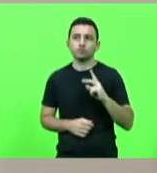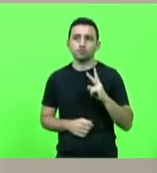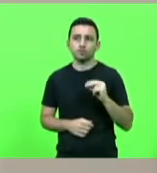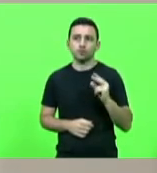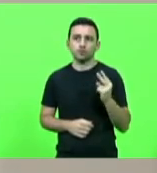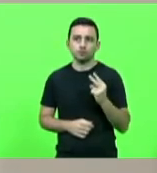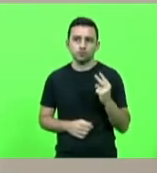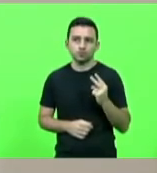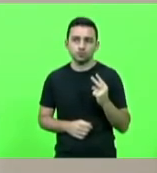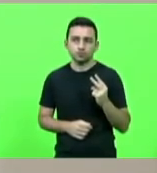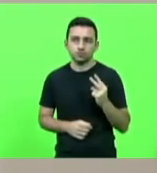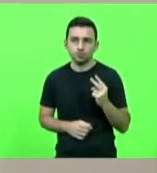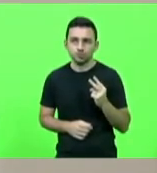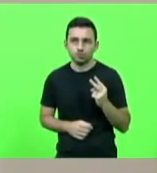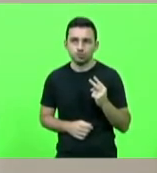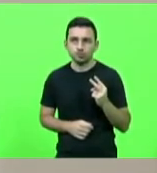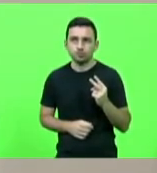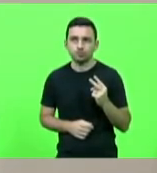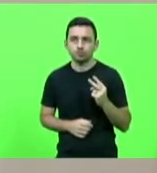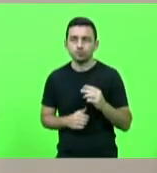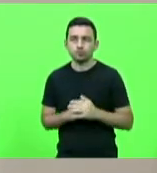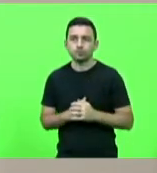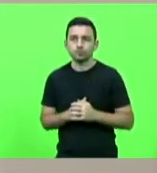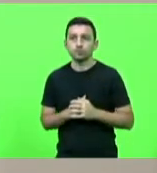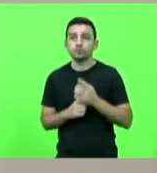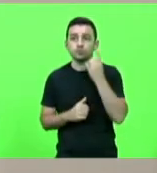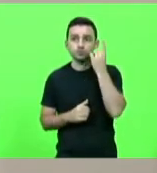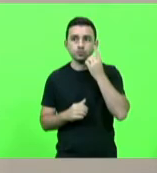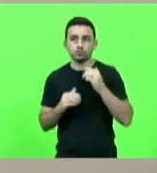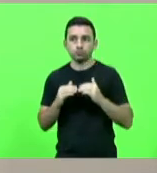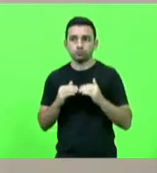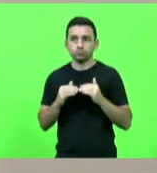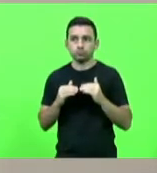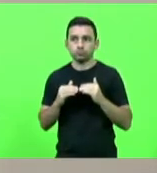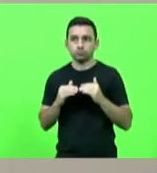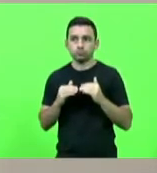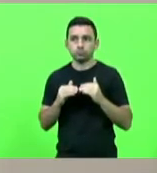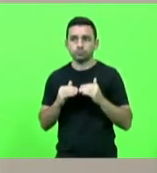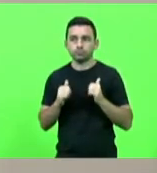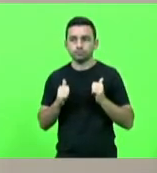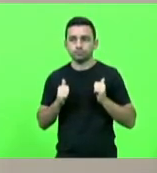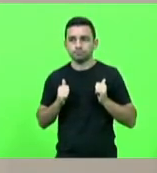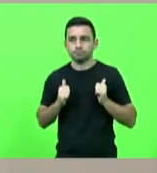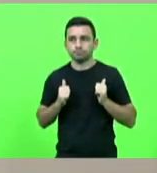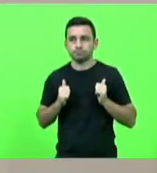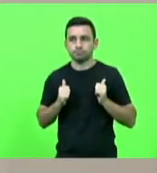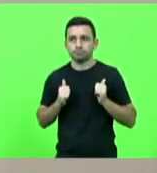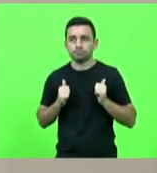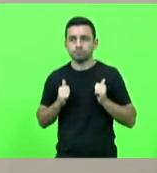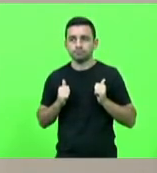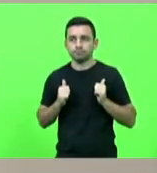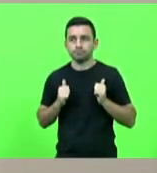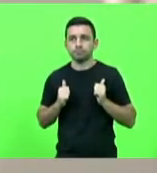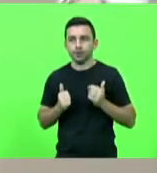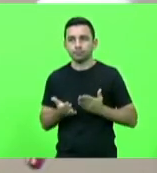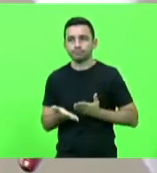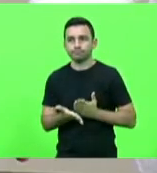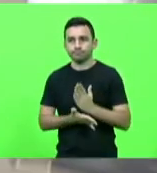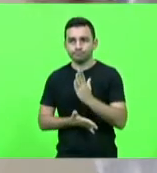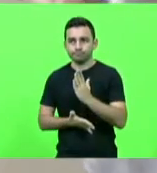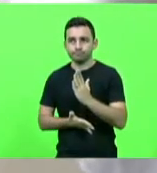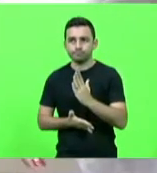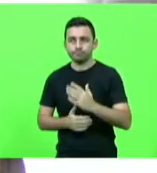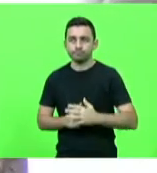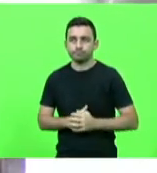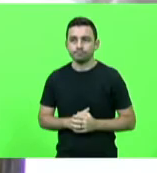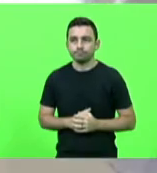00.2.9/2022. Os deputados que concordam permaneçam como se encontram. Está aprovada a